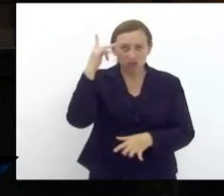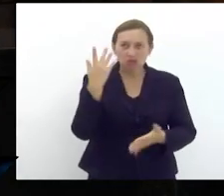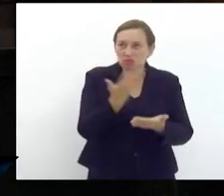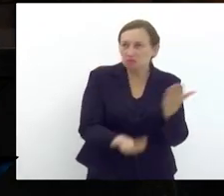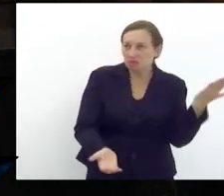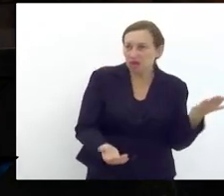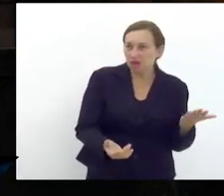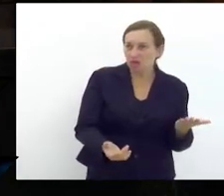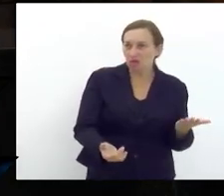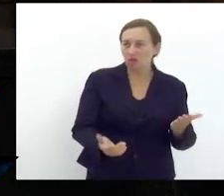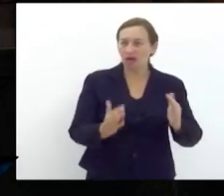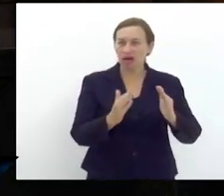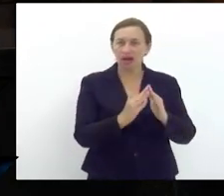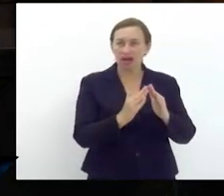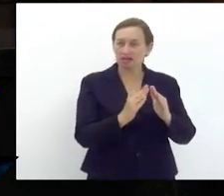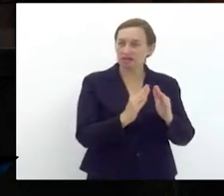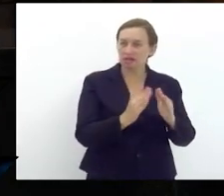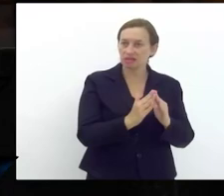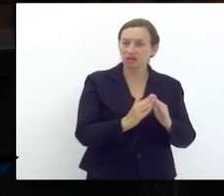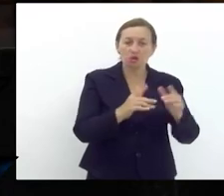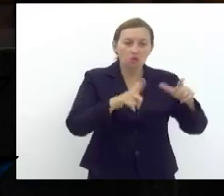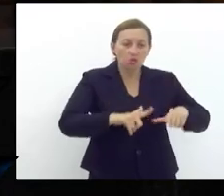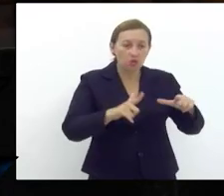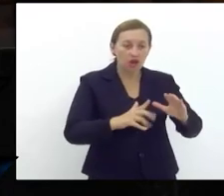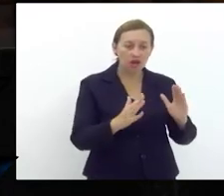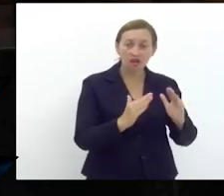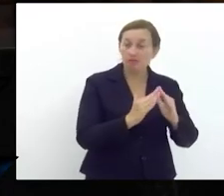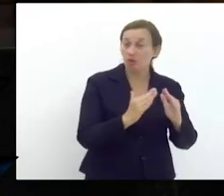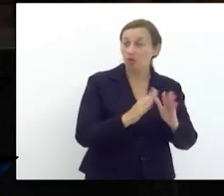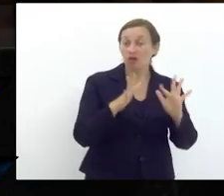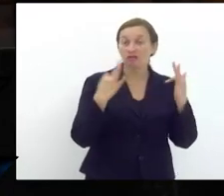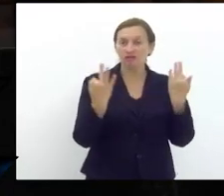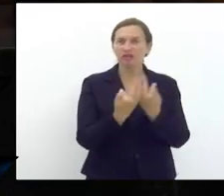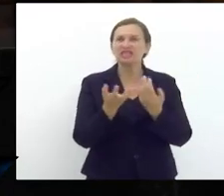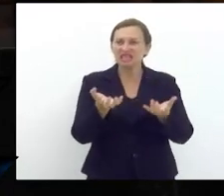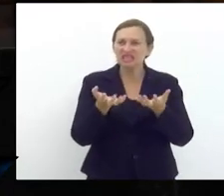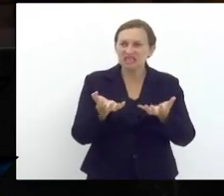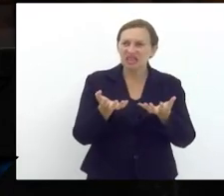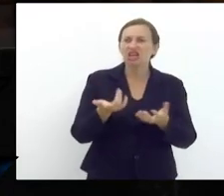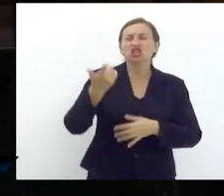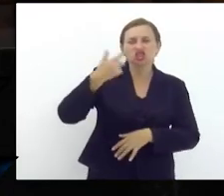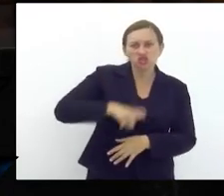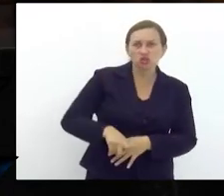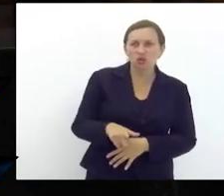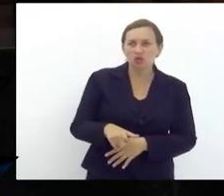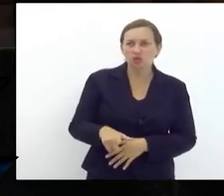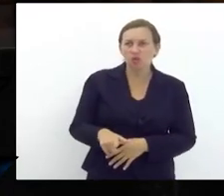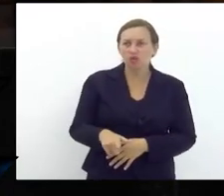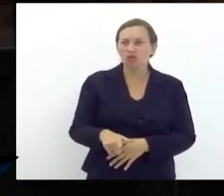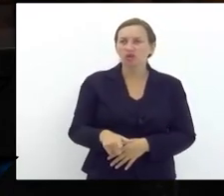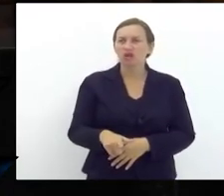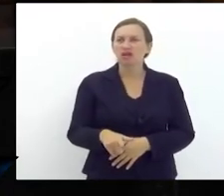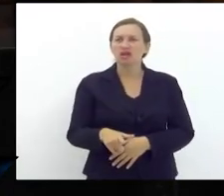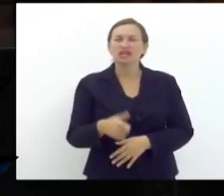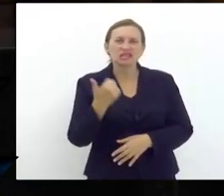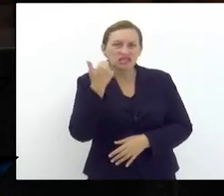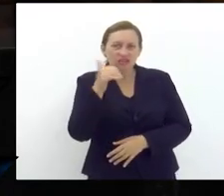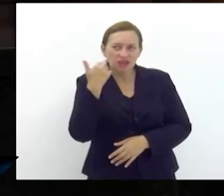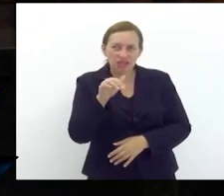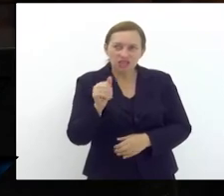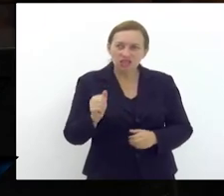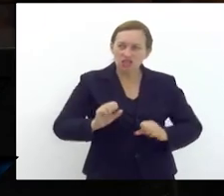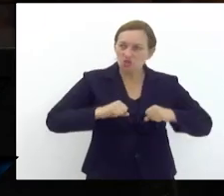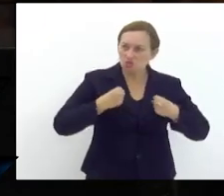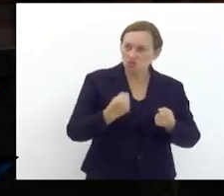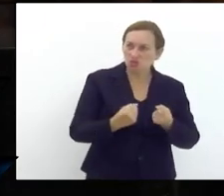que é o lugar onde elas estão com as suas famílias e se quiserem mais uma vez fazer a covardia que fizeram juntar